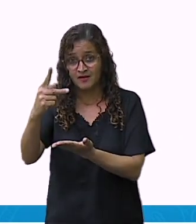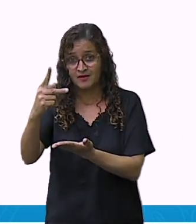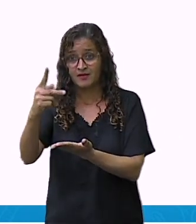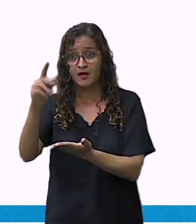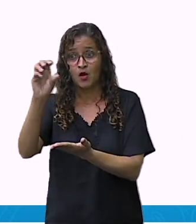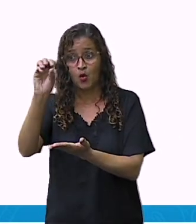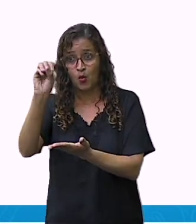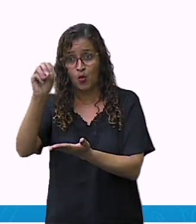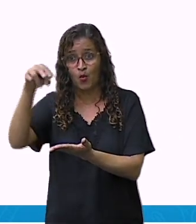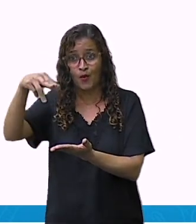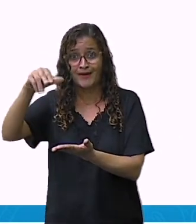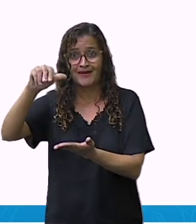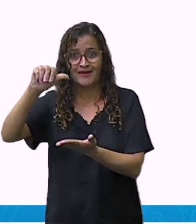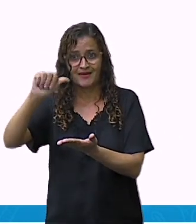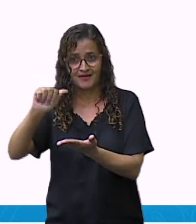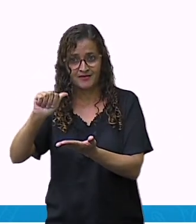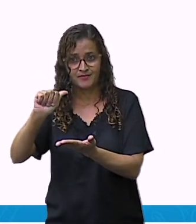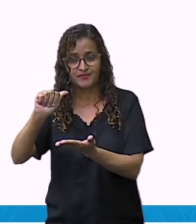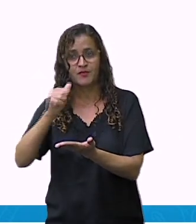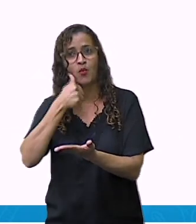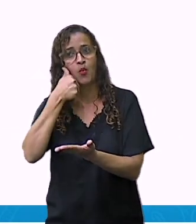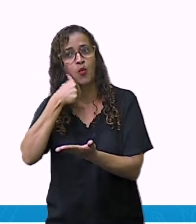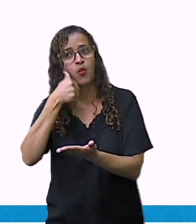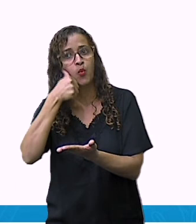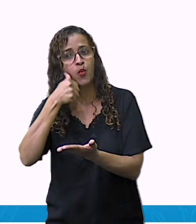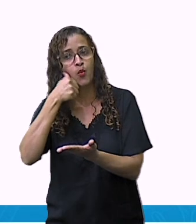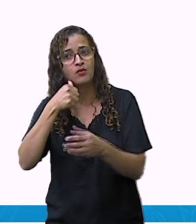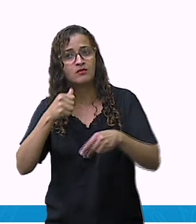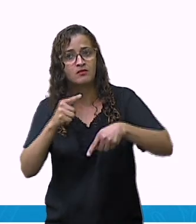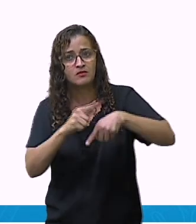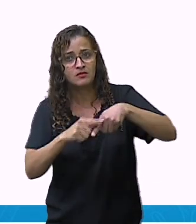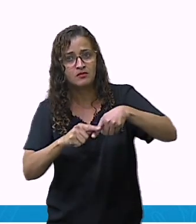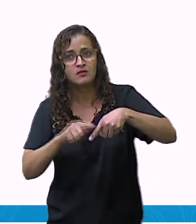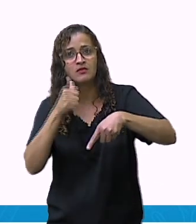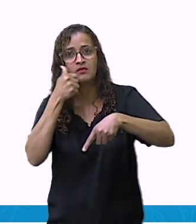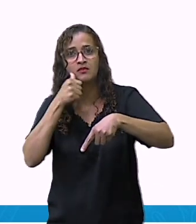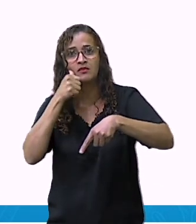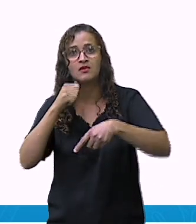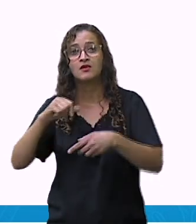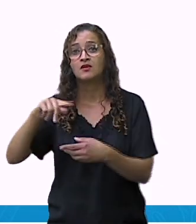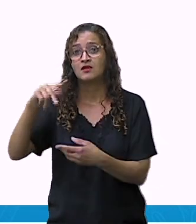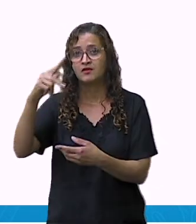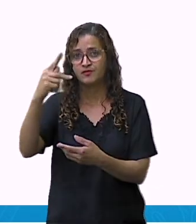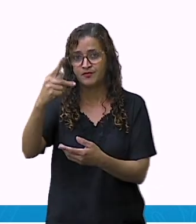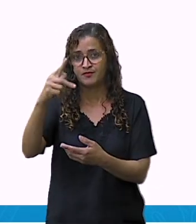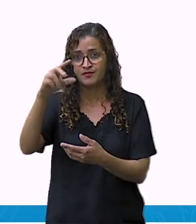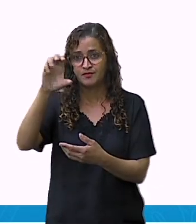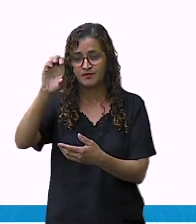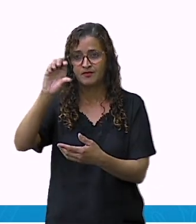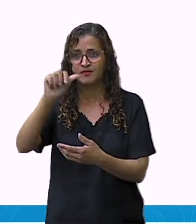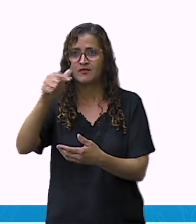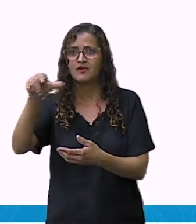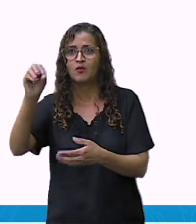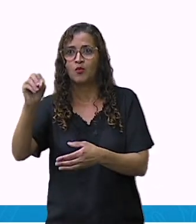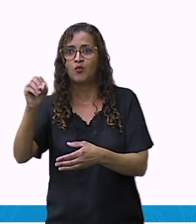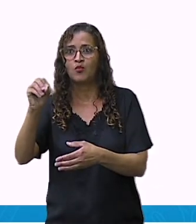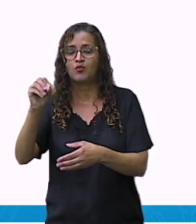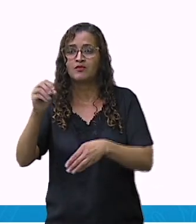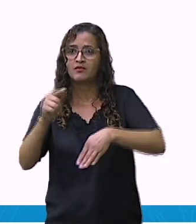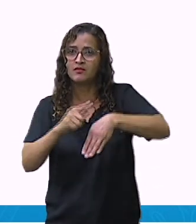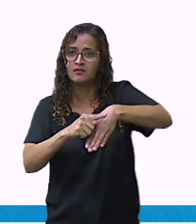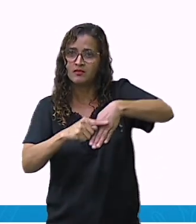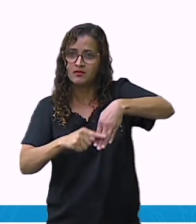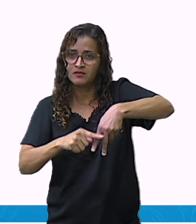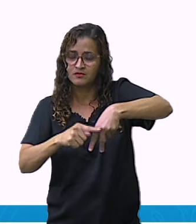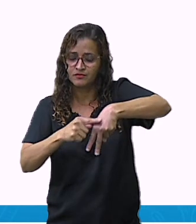peoa, e o plural, peões, e nós temos a separação silábica de 2